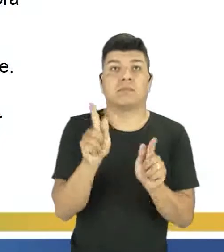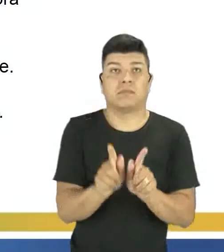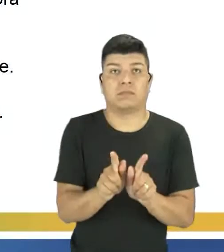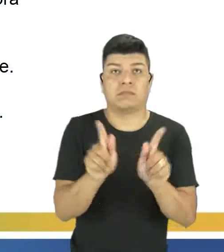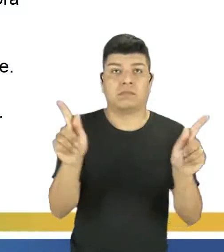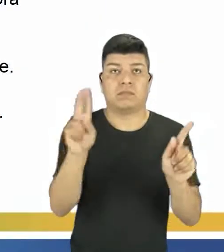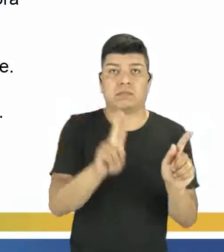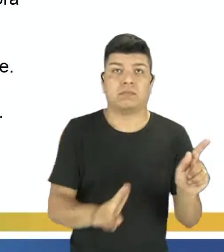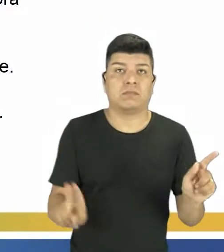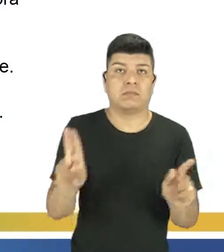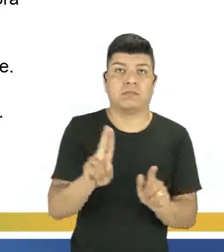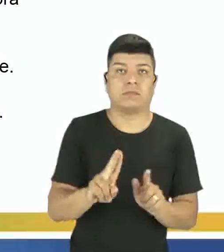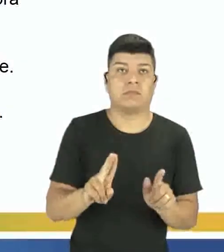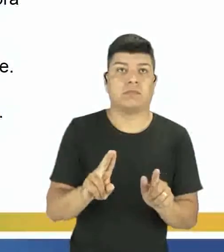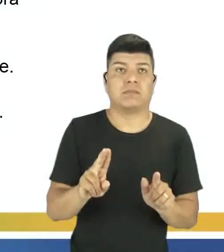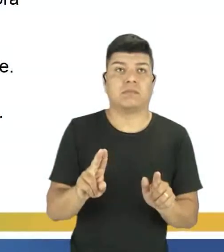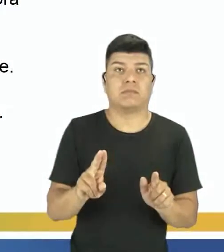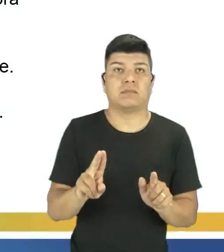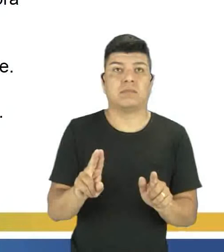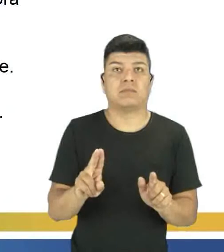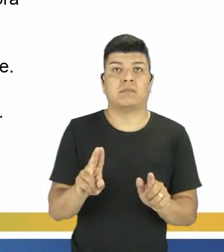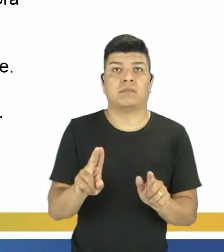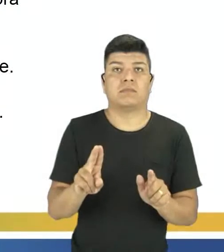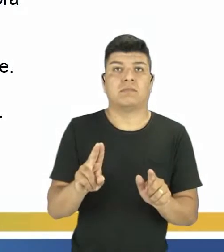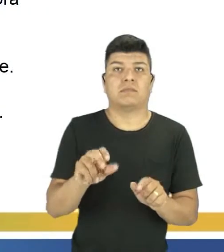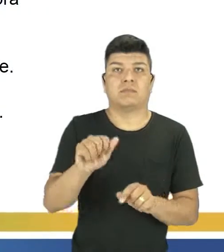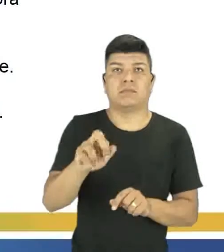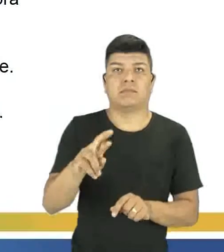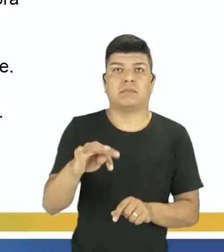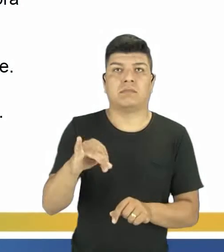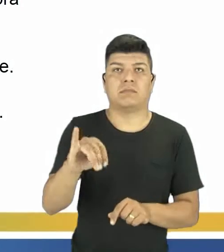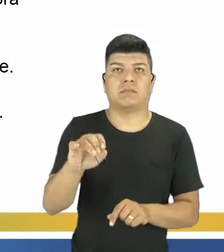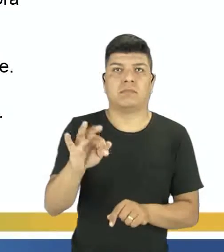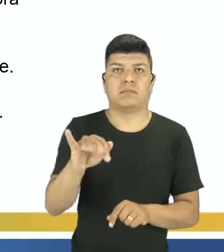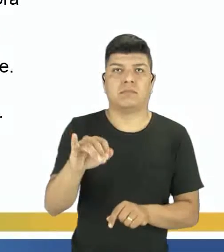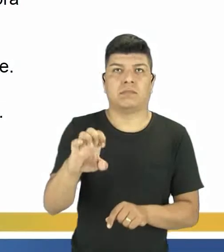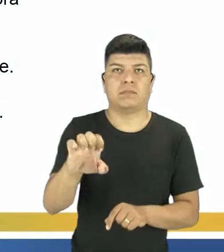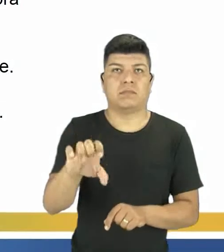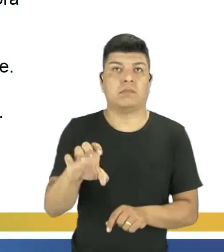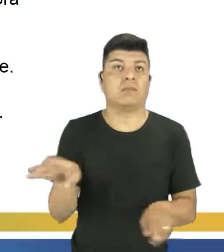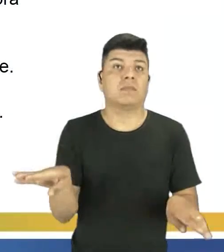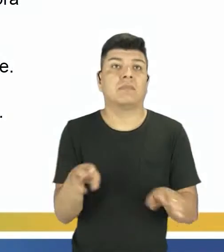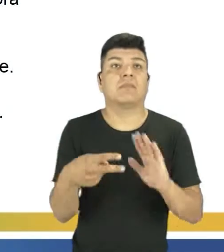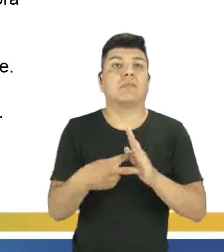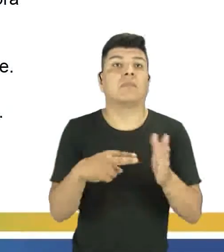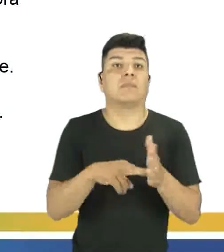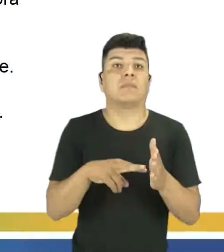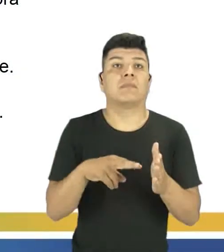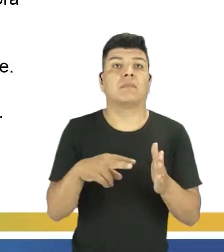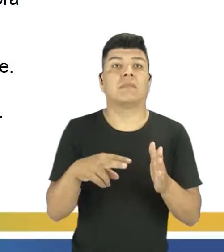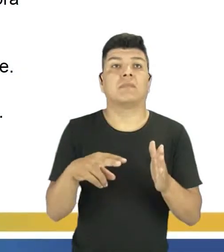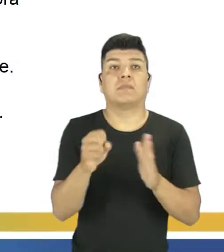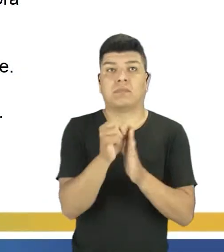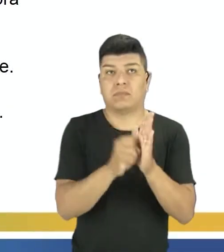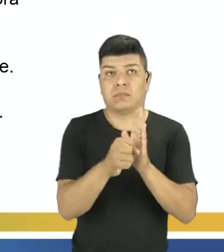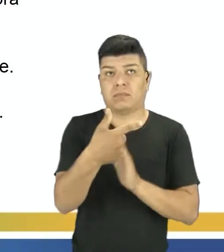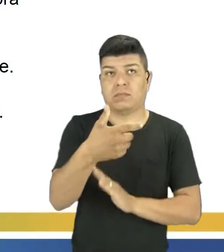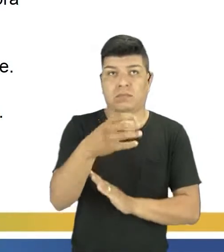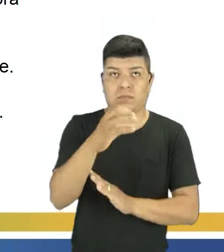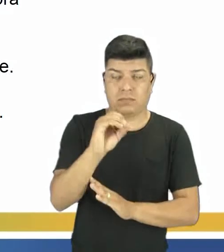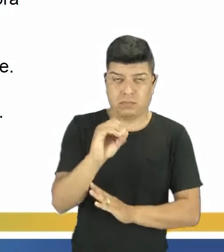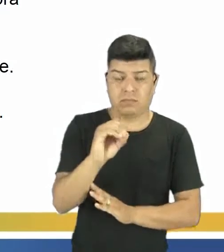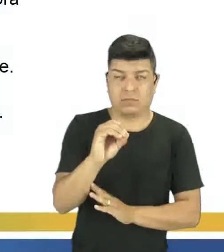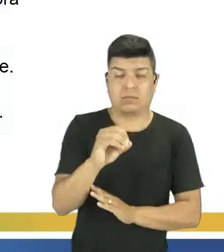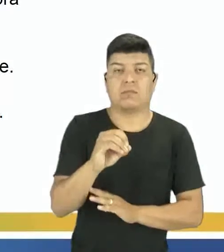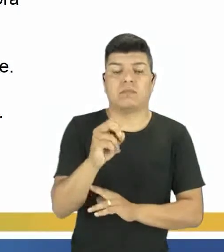de ser o artífice do século XX. O que significa essa palavra artífice, você sabe? Depois eu vou